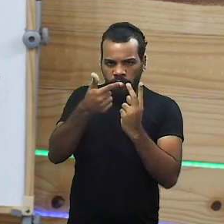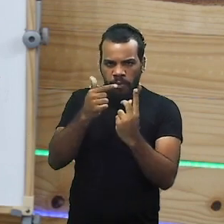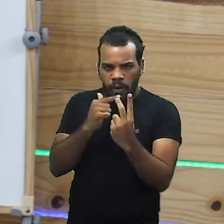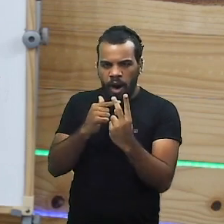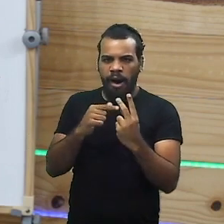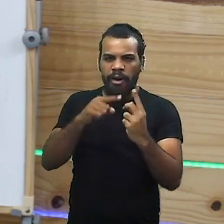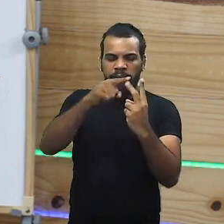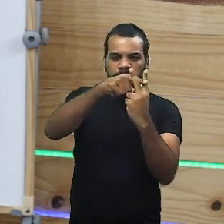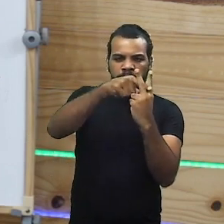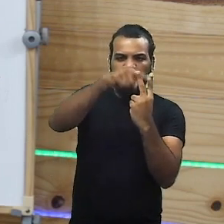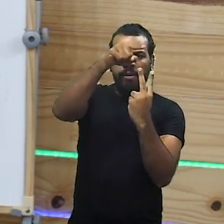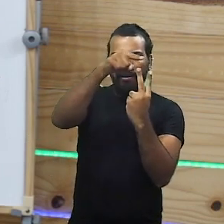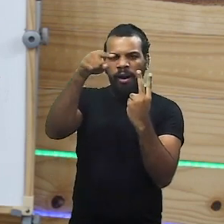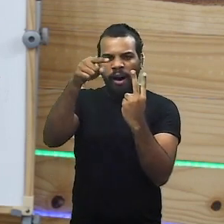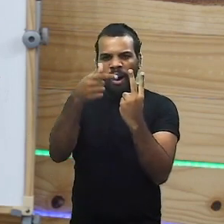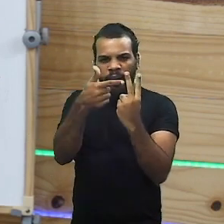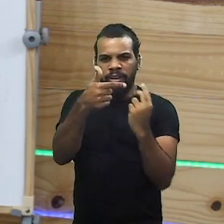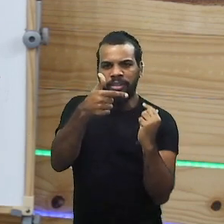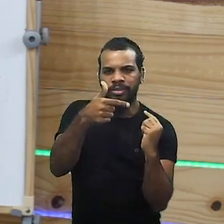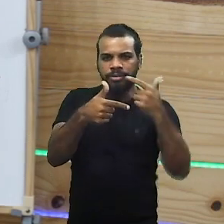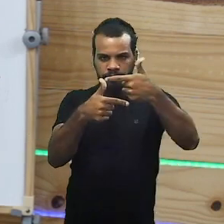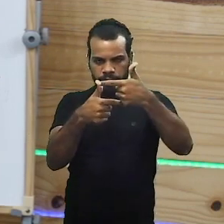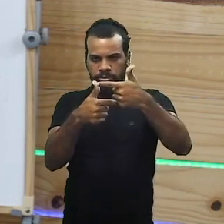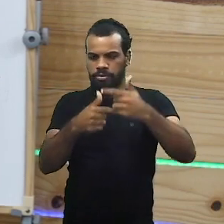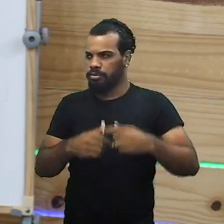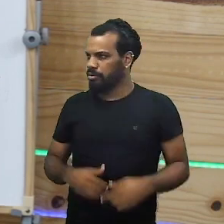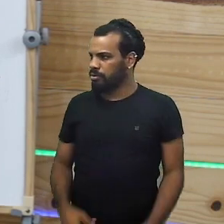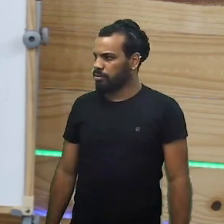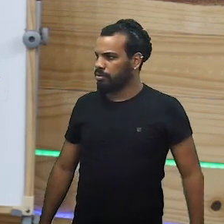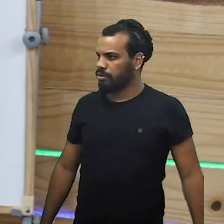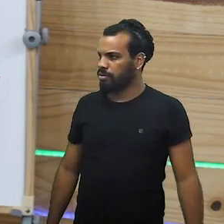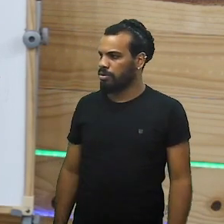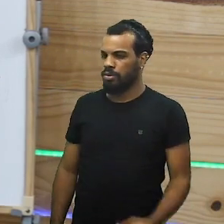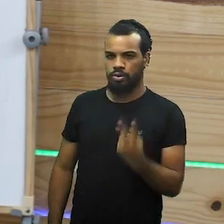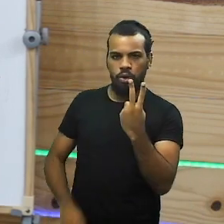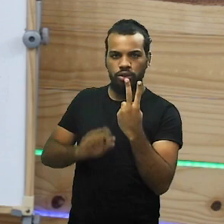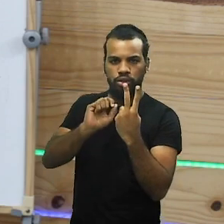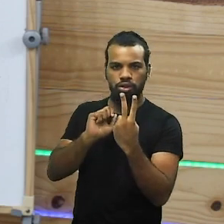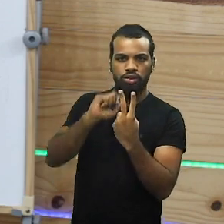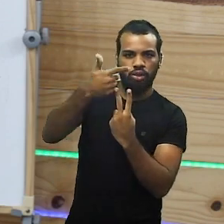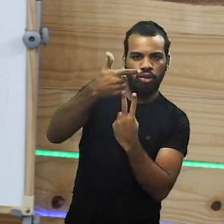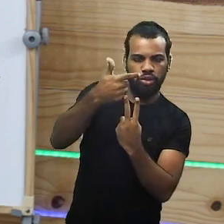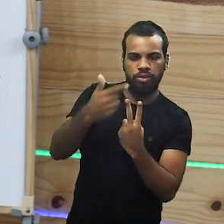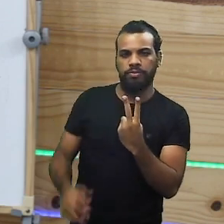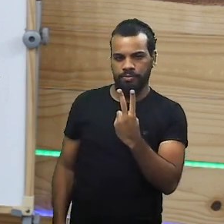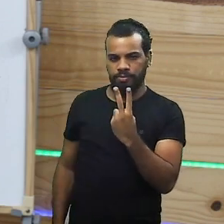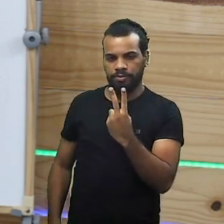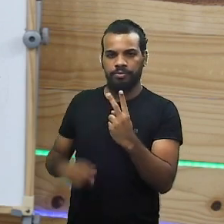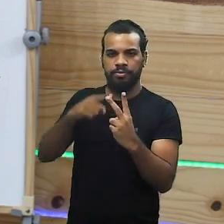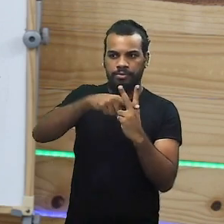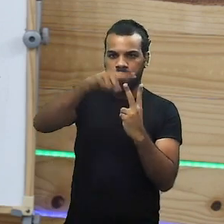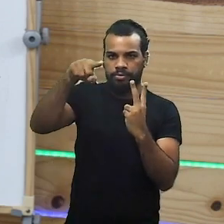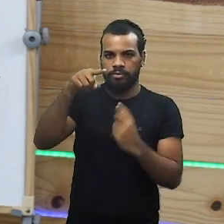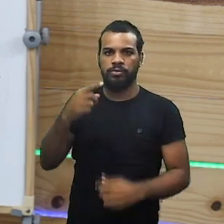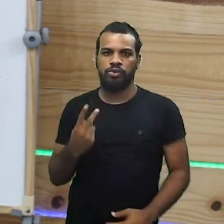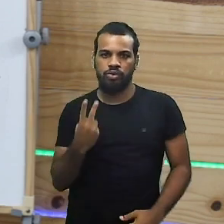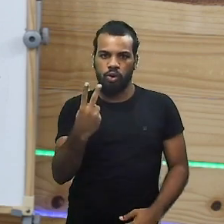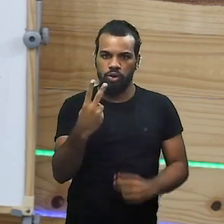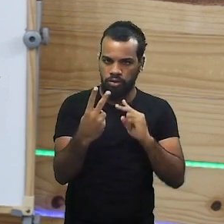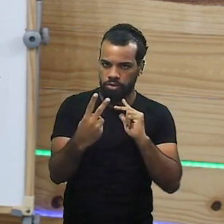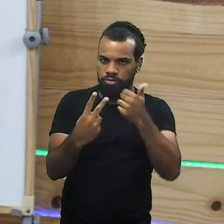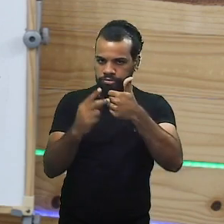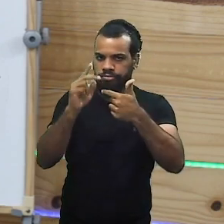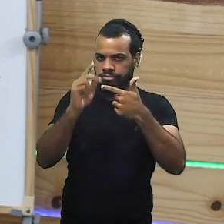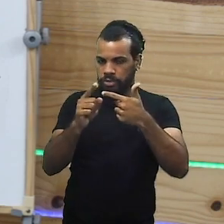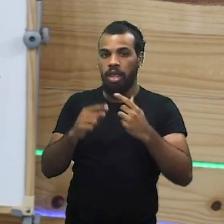olha, eu posso cancelar esse 2 com a raiz. Raiz quadrada do número 2. E aqui ainda tenho raiz quadrada do número 3